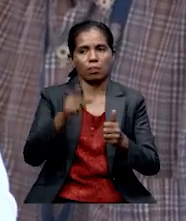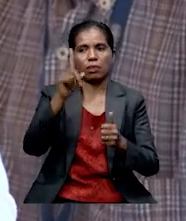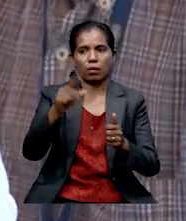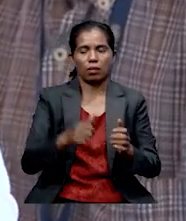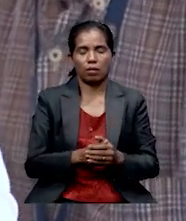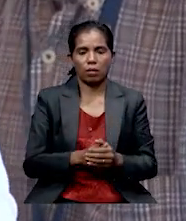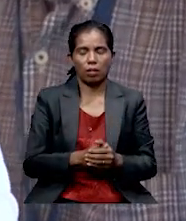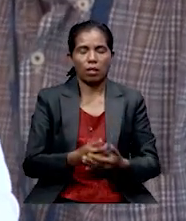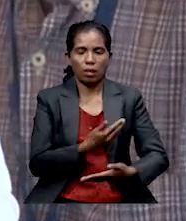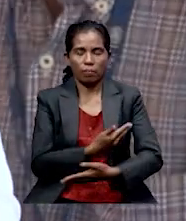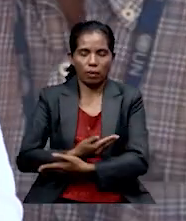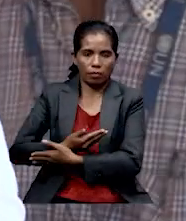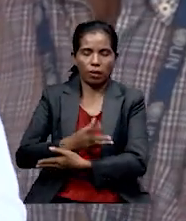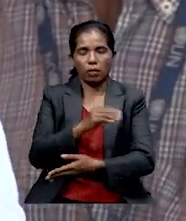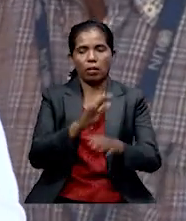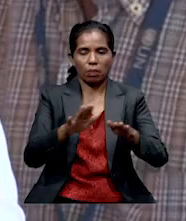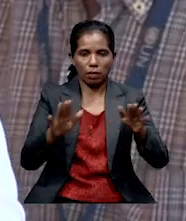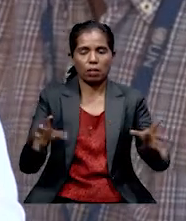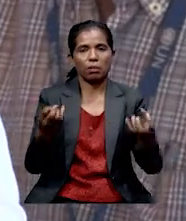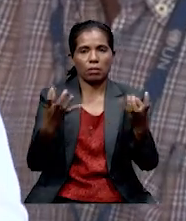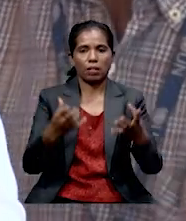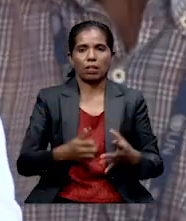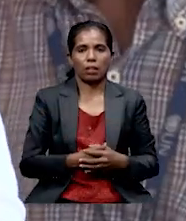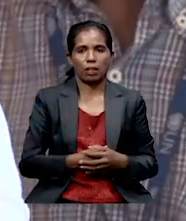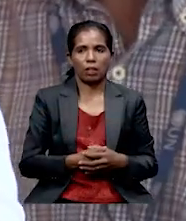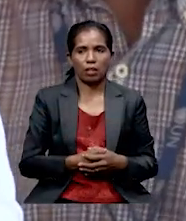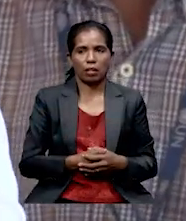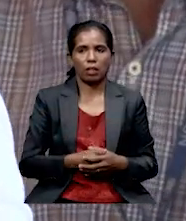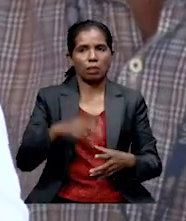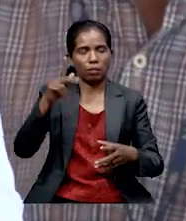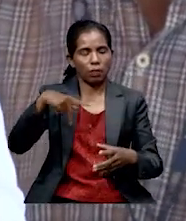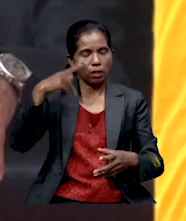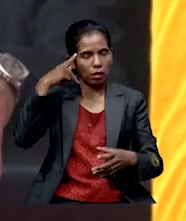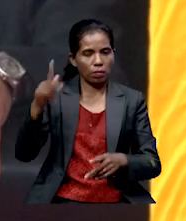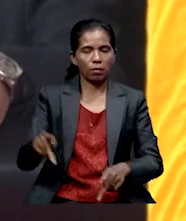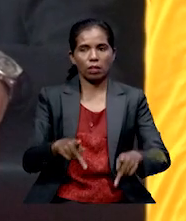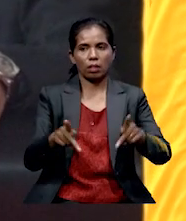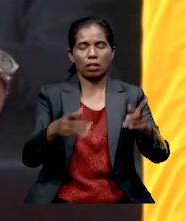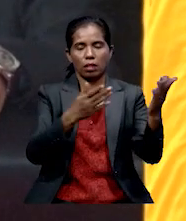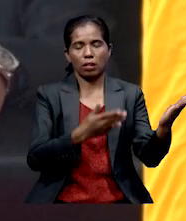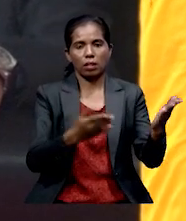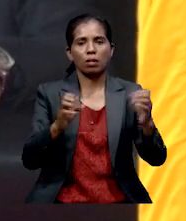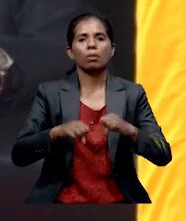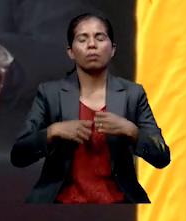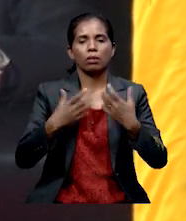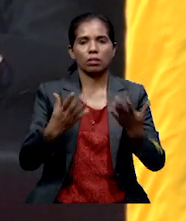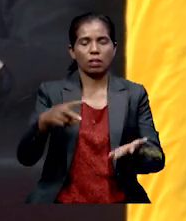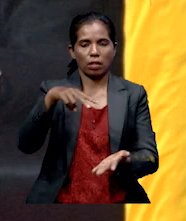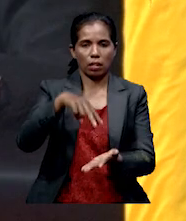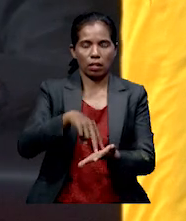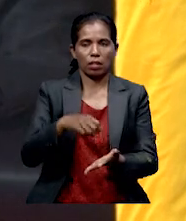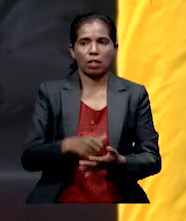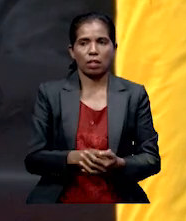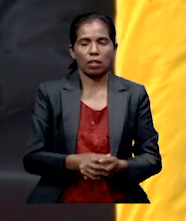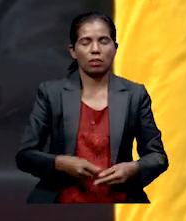bem Kosokoan no Labarik Sirama Barakliu, mas a política pública tem que orientar para o ensaio creche, que